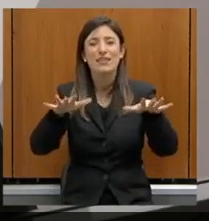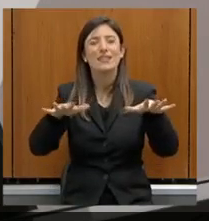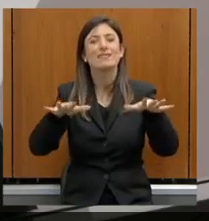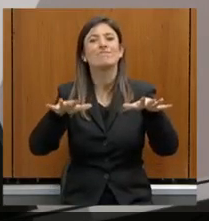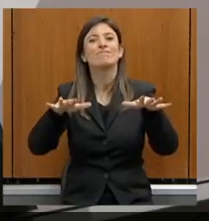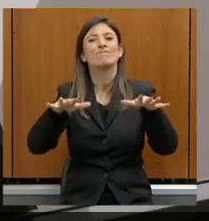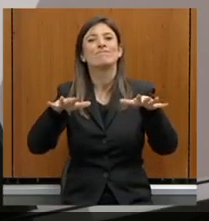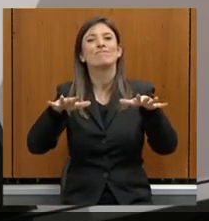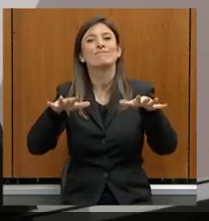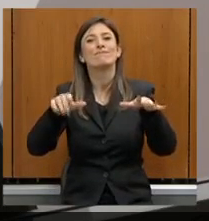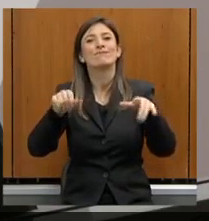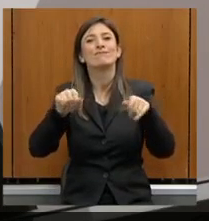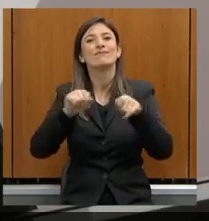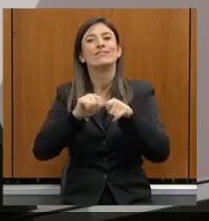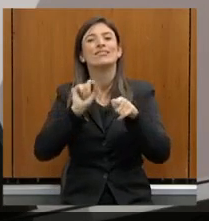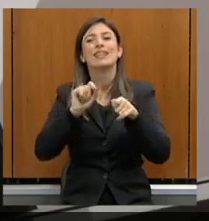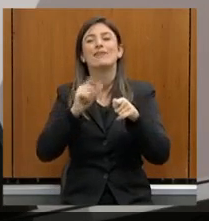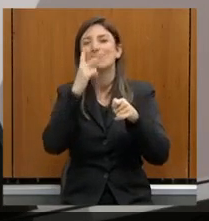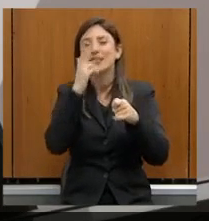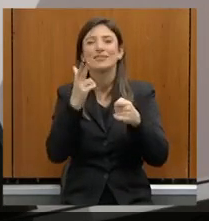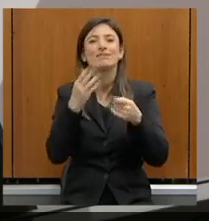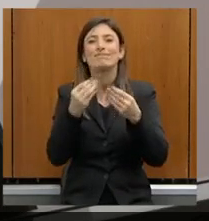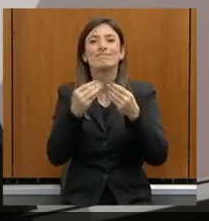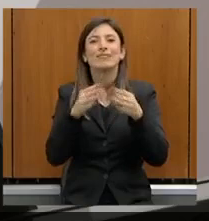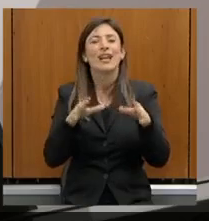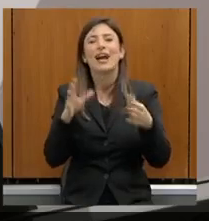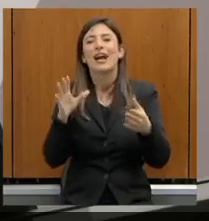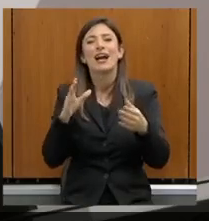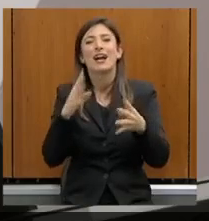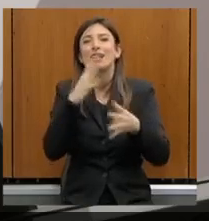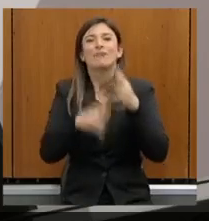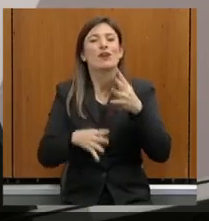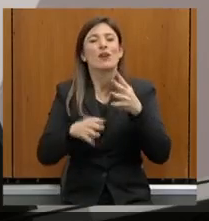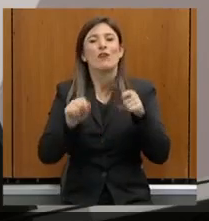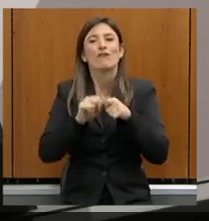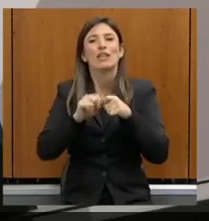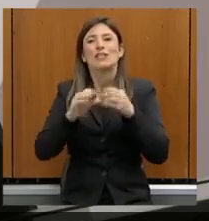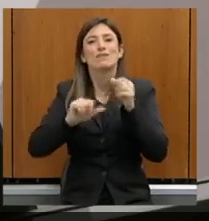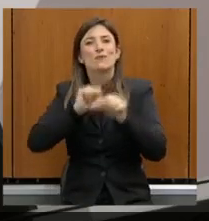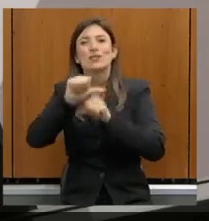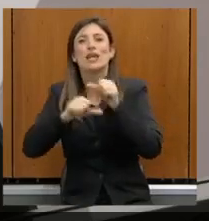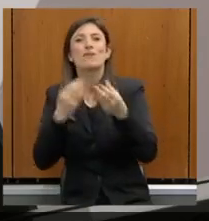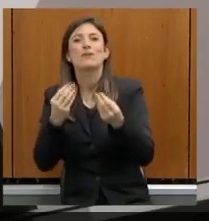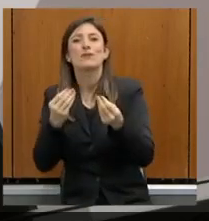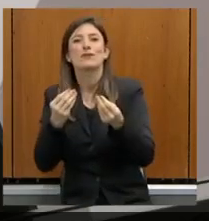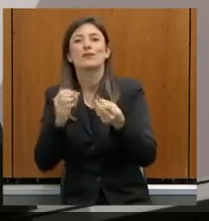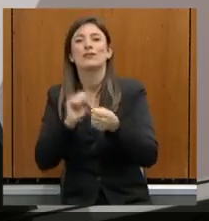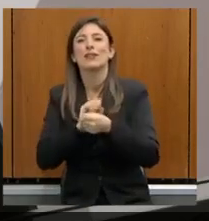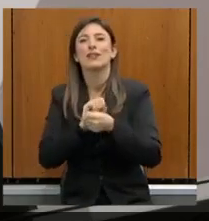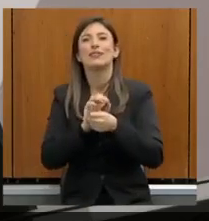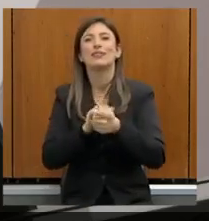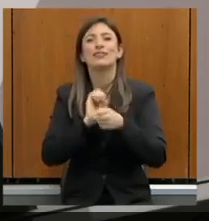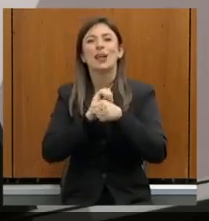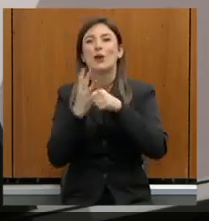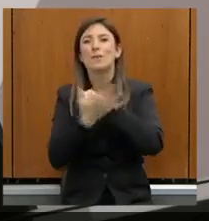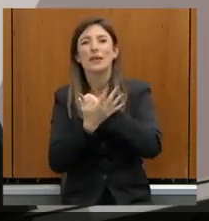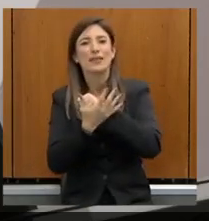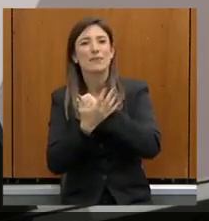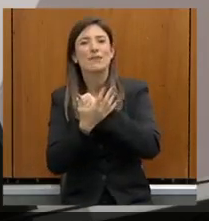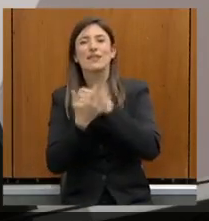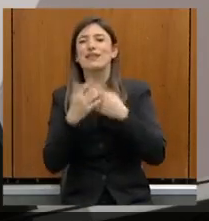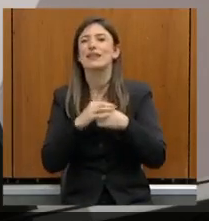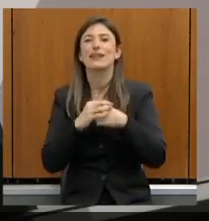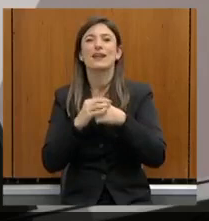no caixinha, como diz o teco do santo lá da edição Bento, que coloca a moedinha e ele faz assim, coloca a última